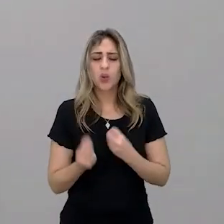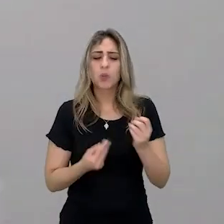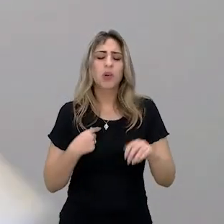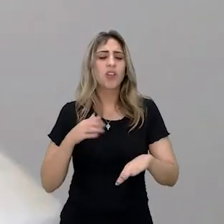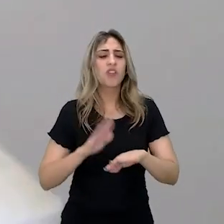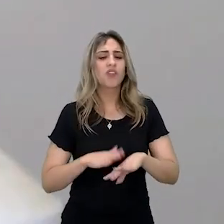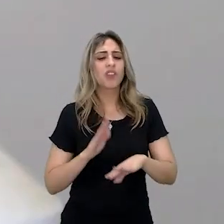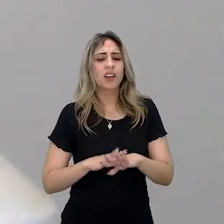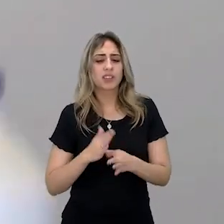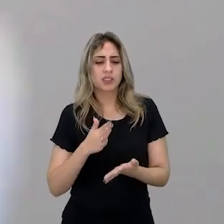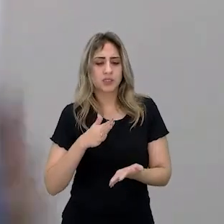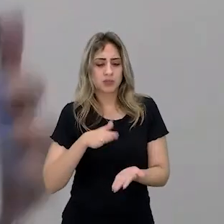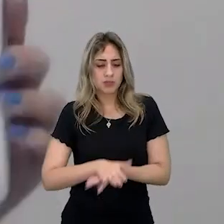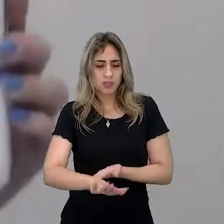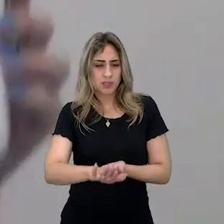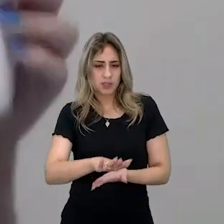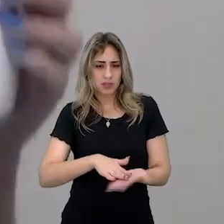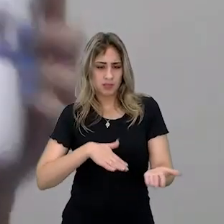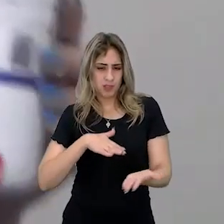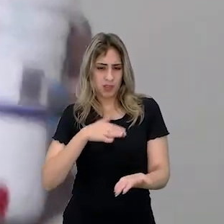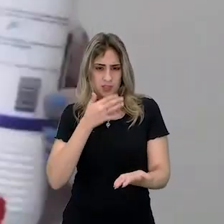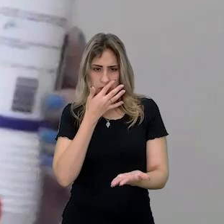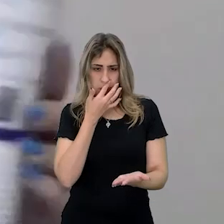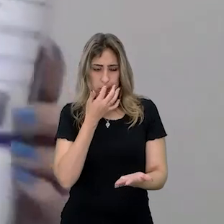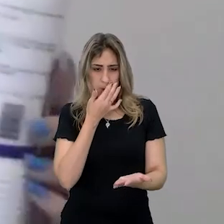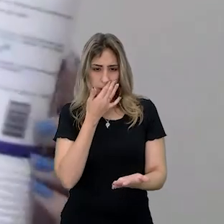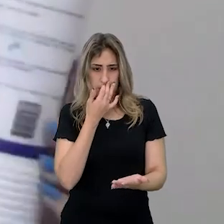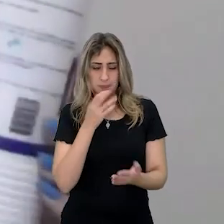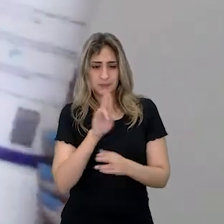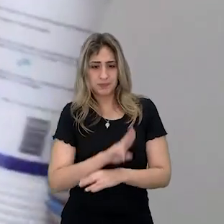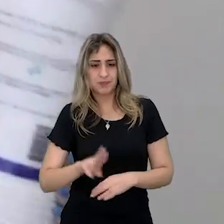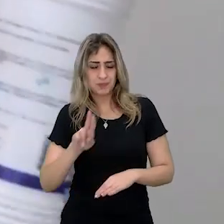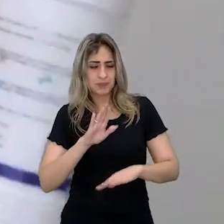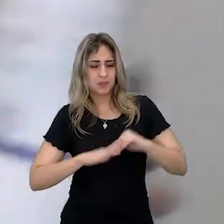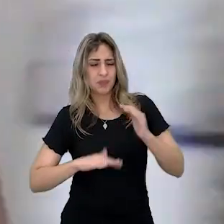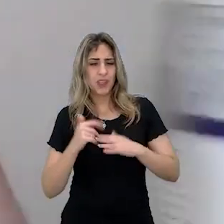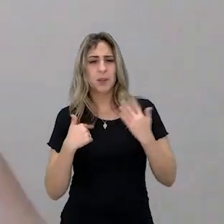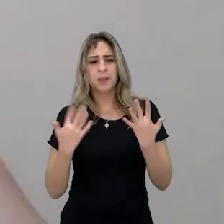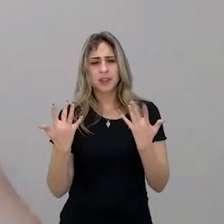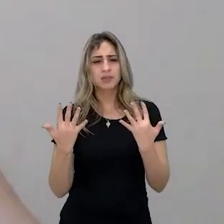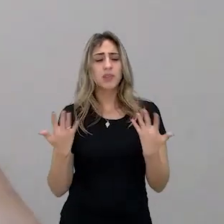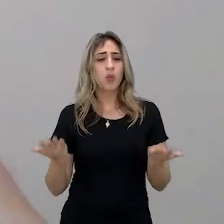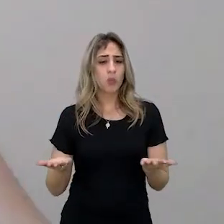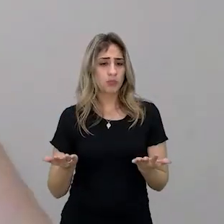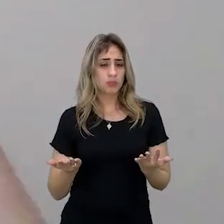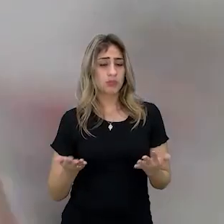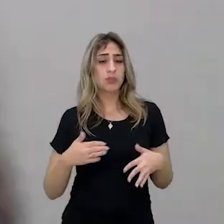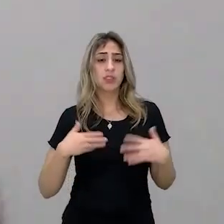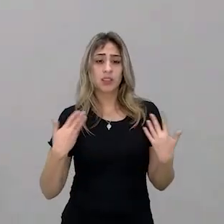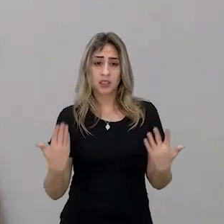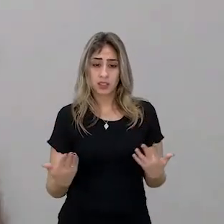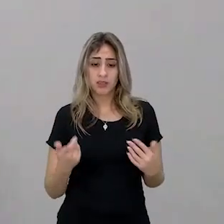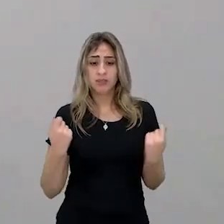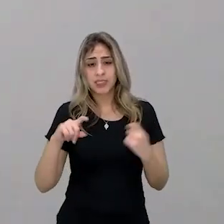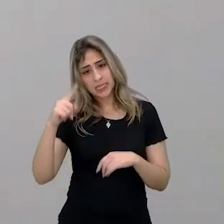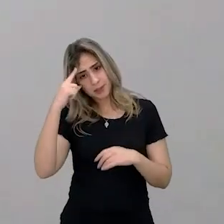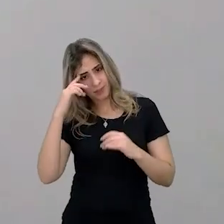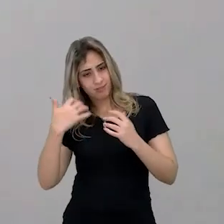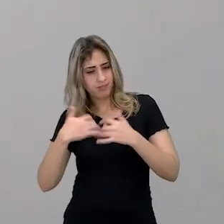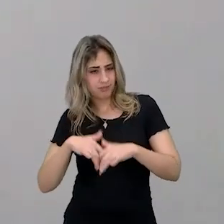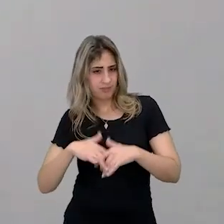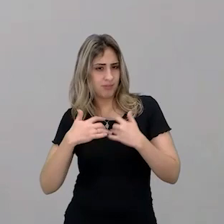para eu escorregar ele para frente sem usar diretamente as minhas mãos? Então, ele vai ter que